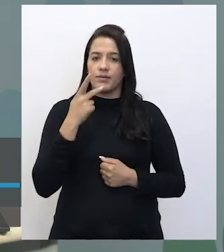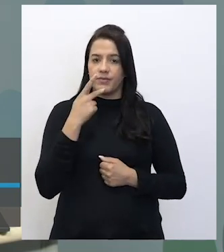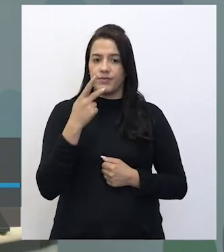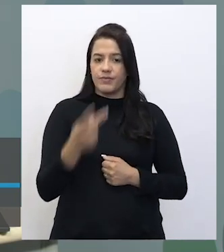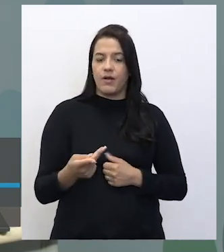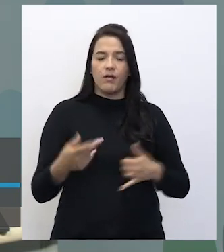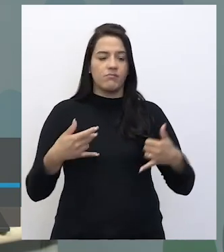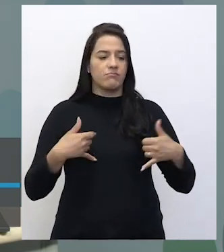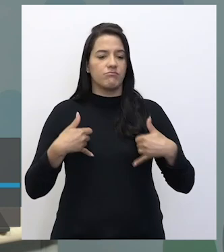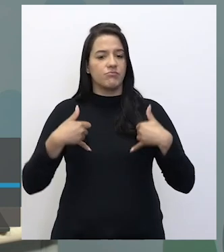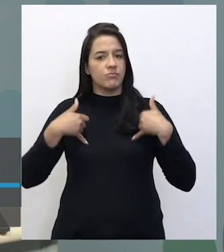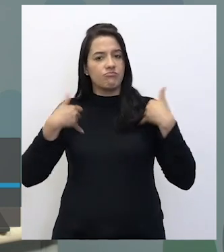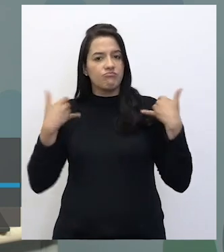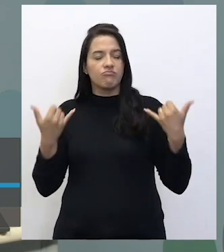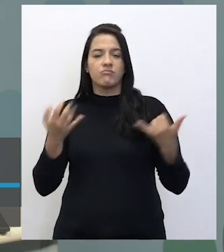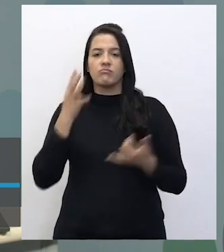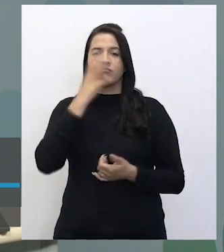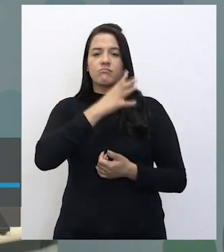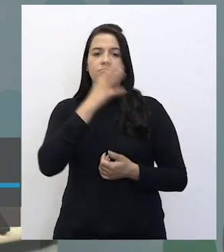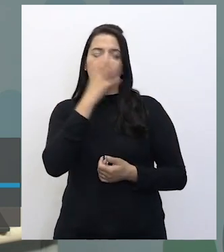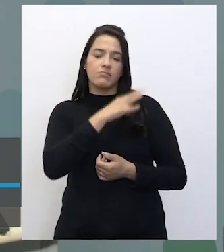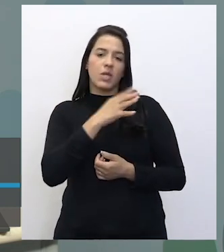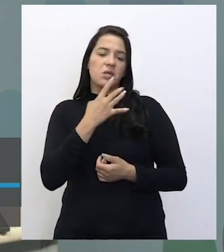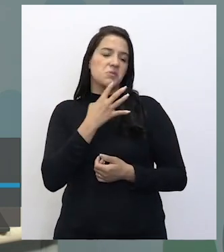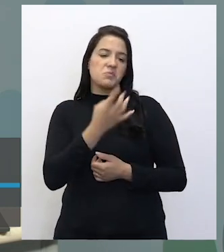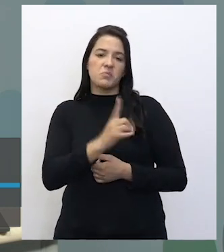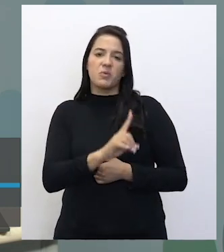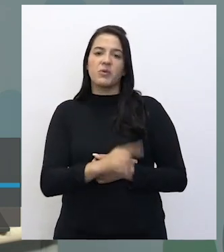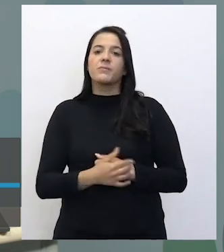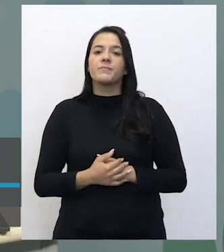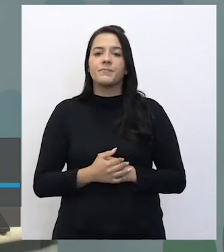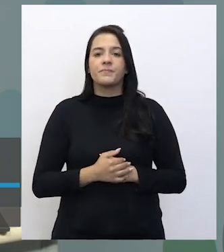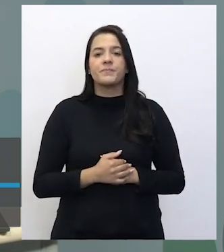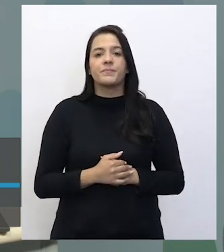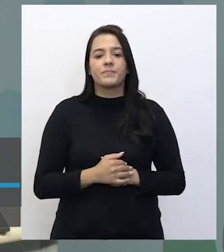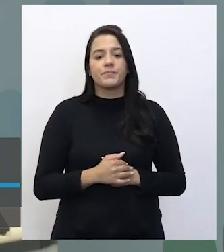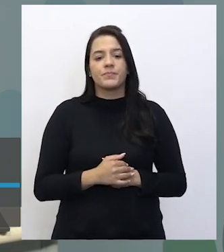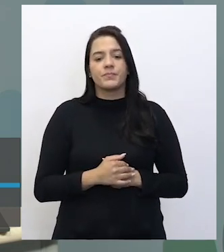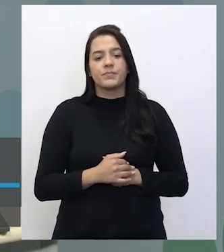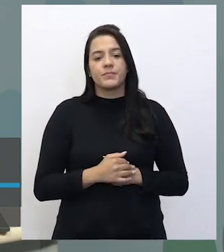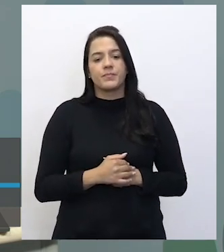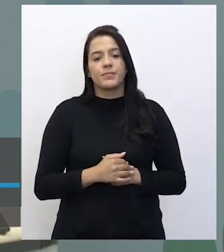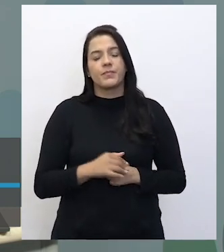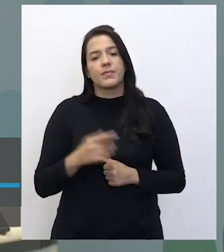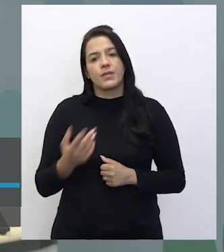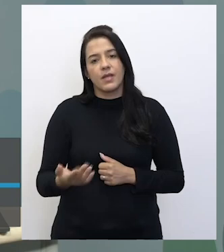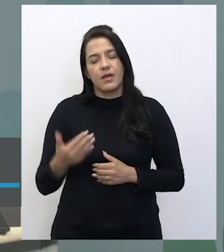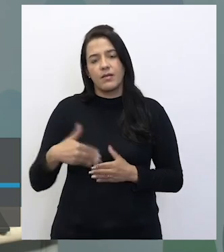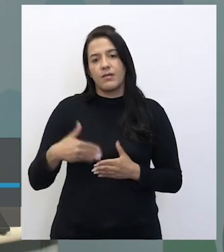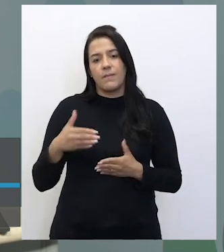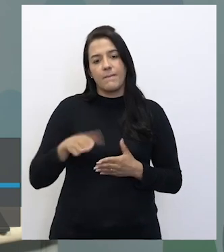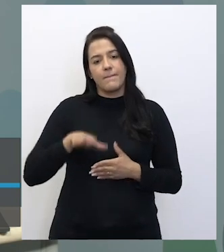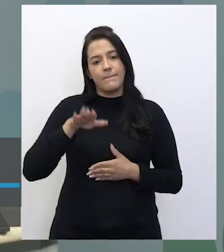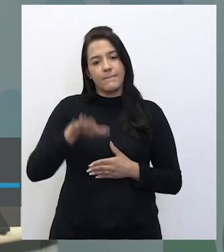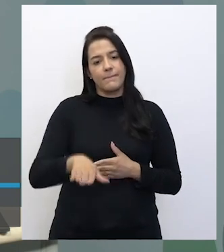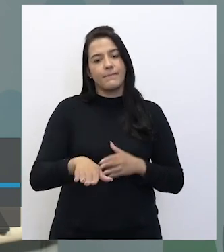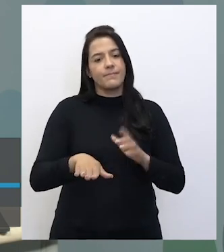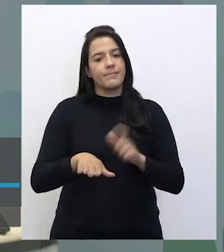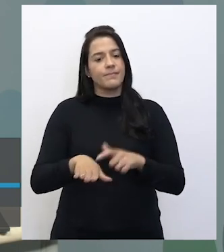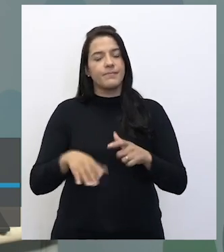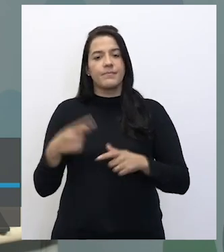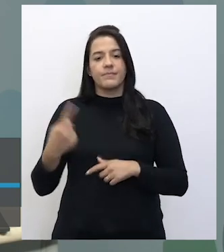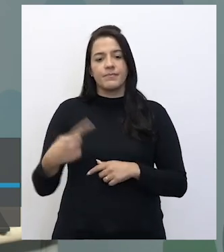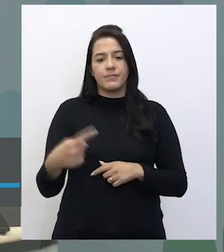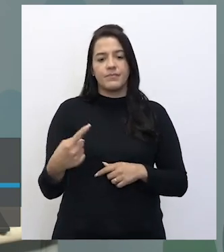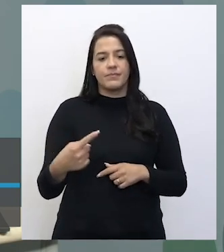da admissão do seu desconhecimento, como primeiro passo, passo necessário, passo primordial